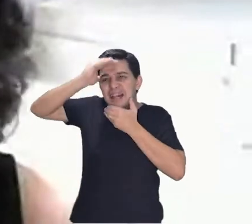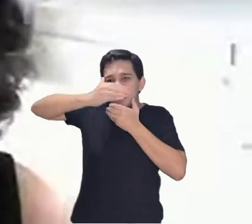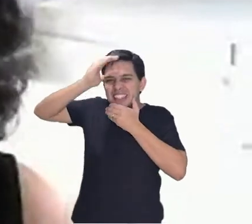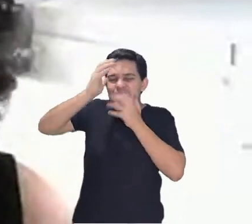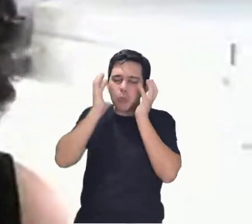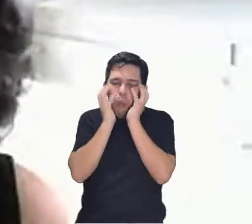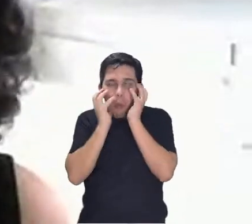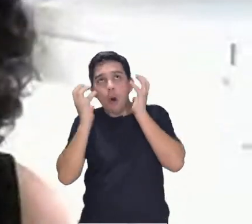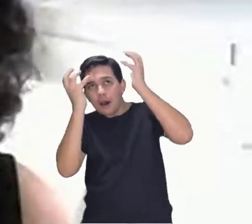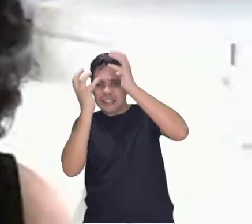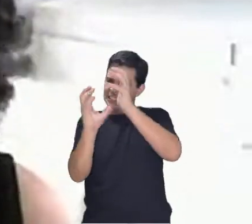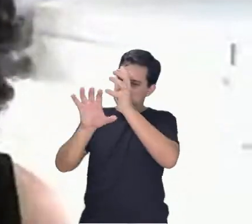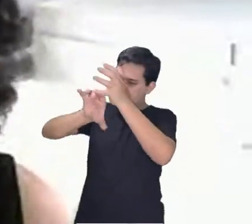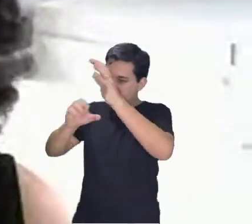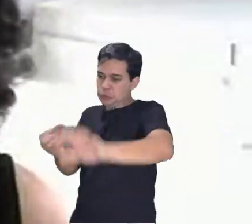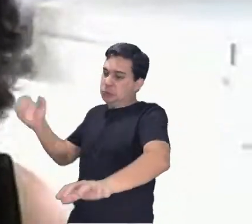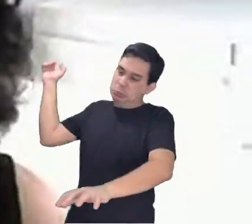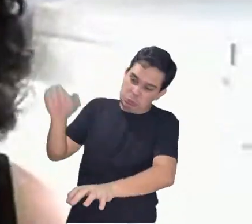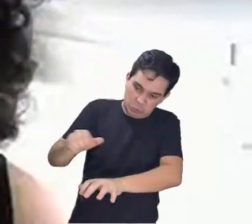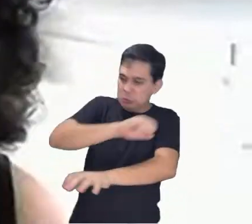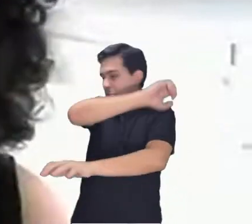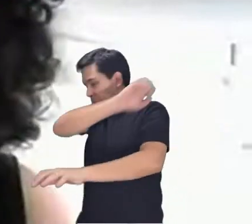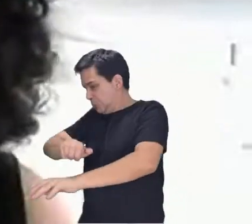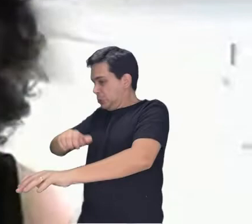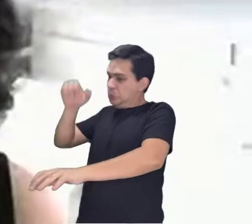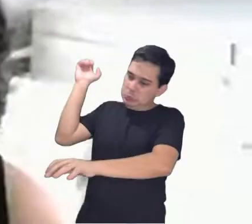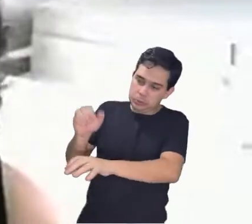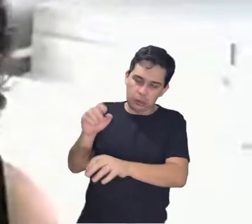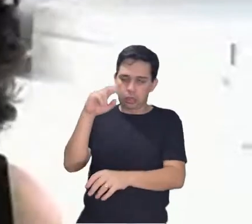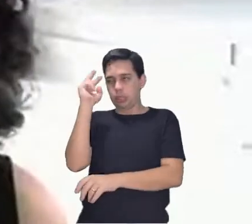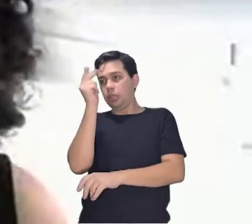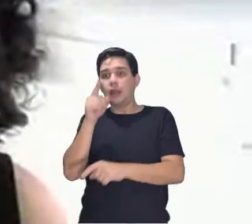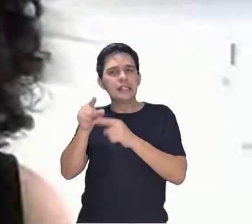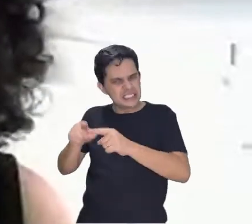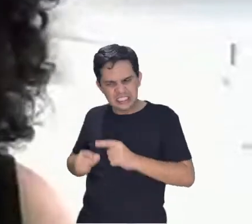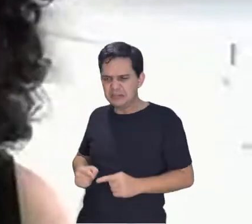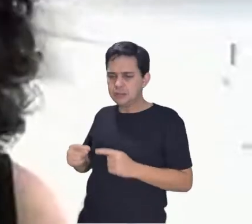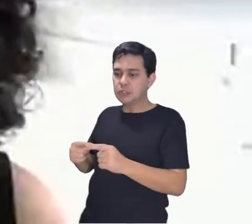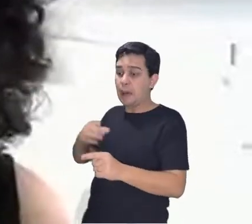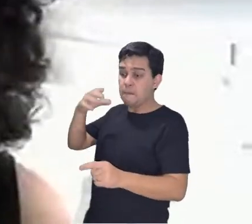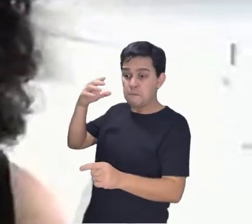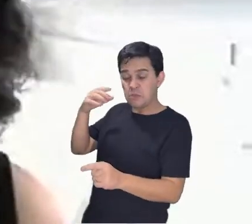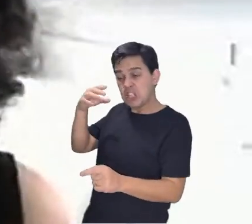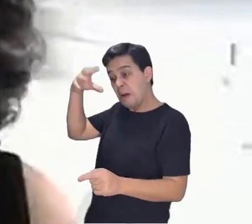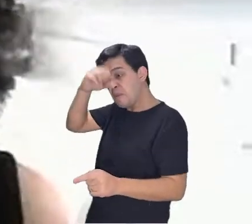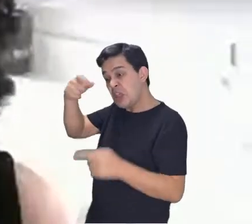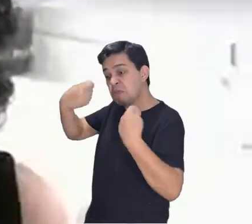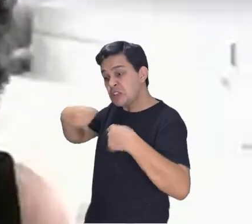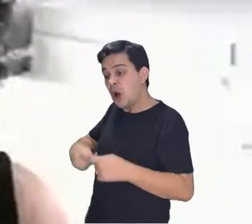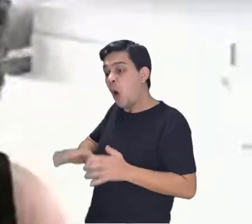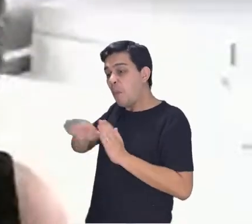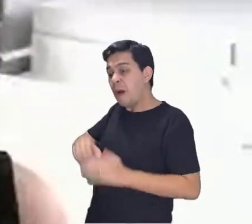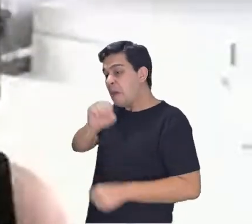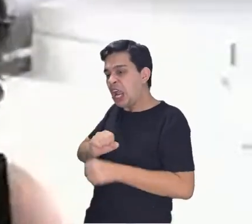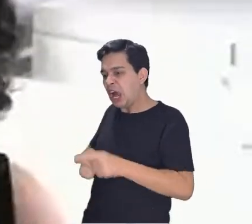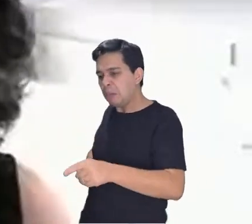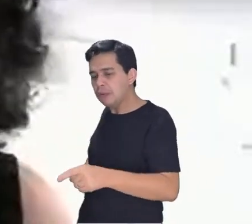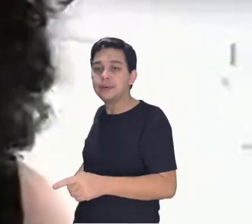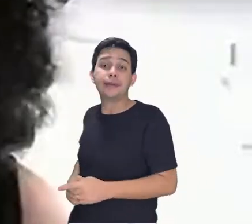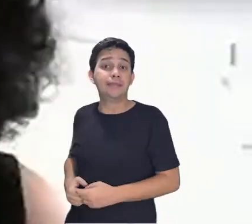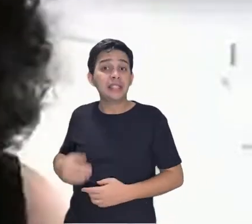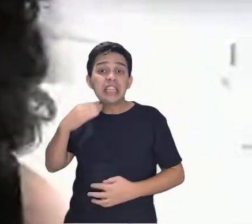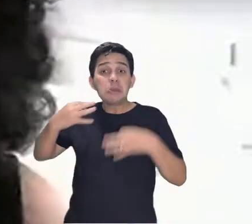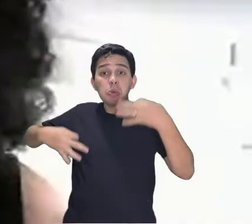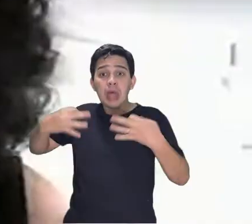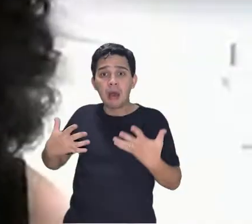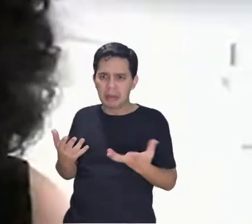as matam efetivamente. A gente tem uma linha aí de 2016 para cá de vários crimes violentos ligados a esse tribunal de